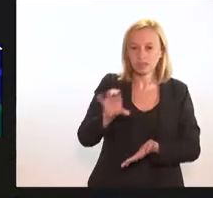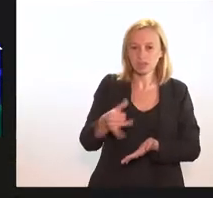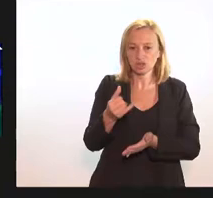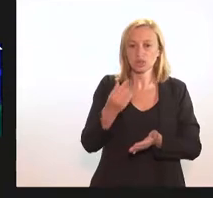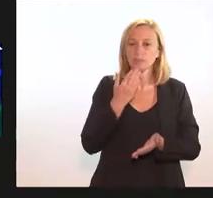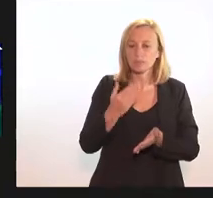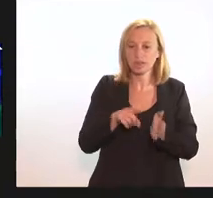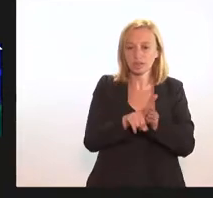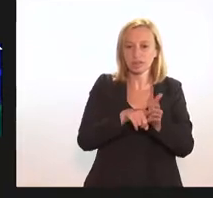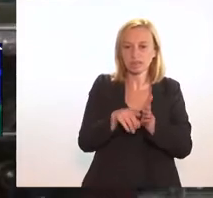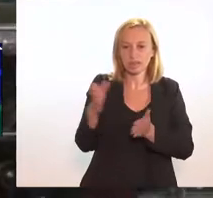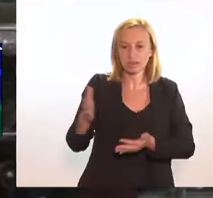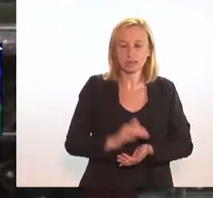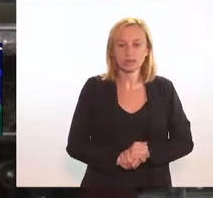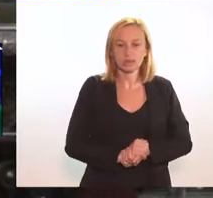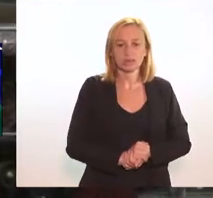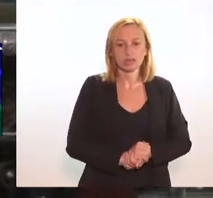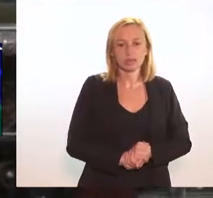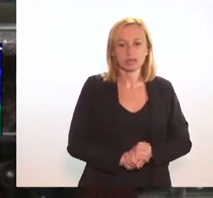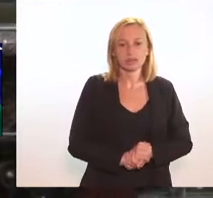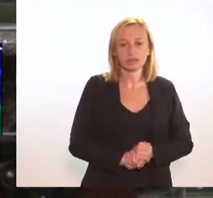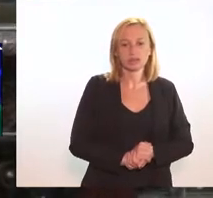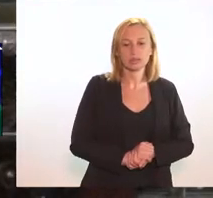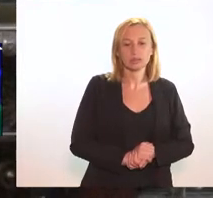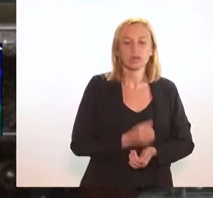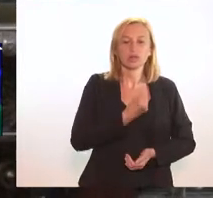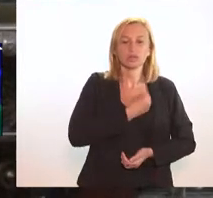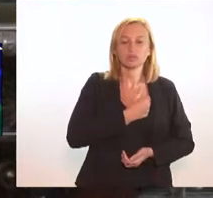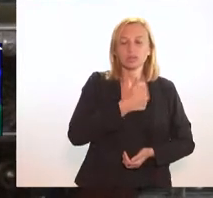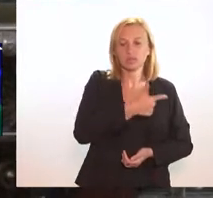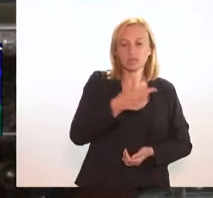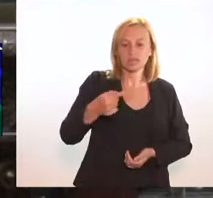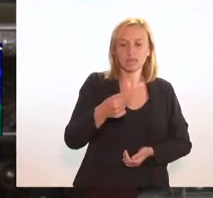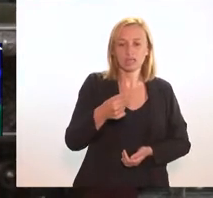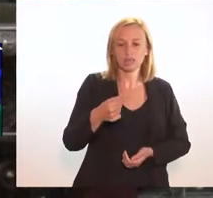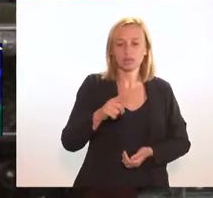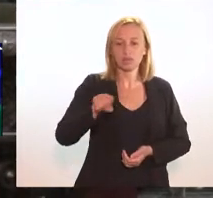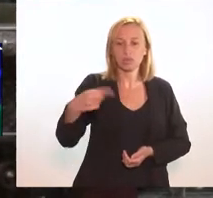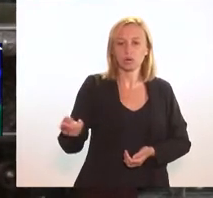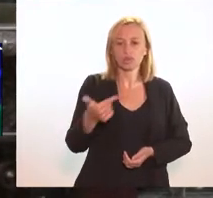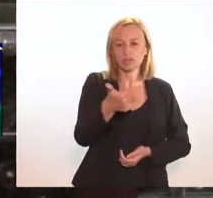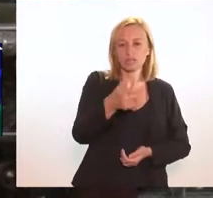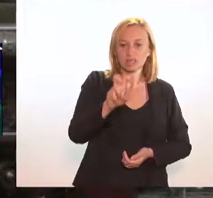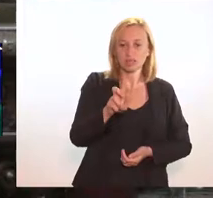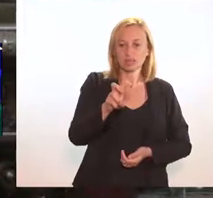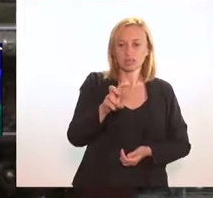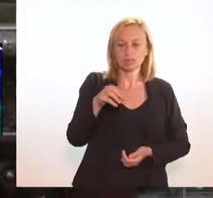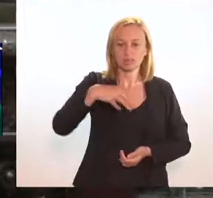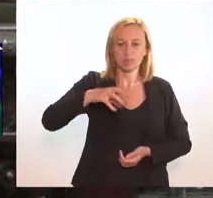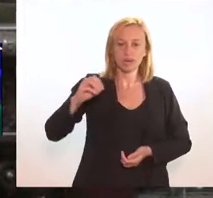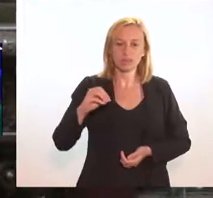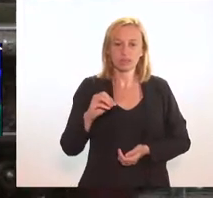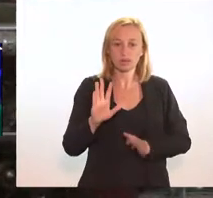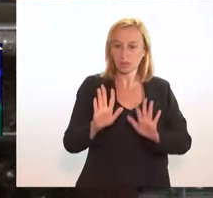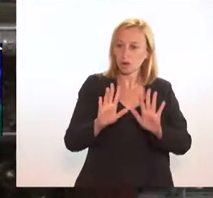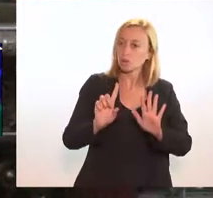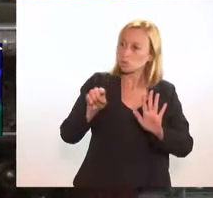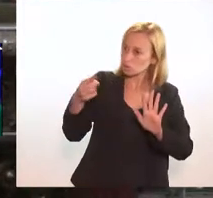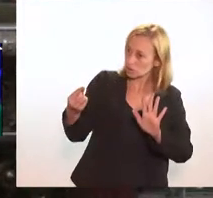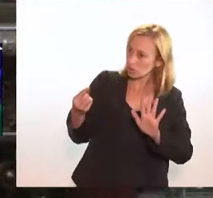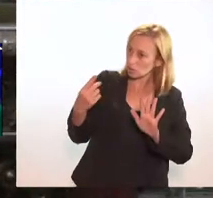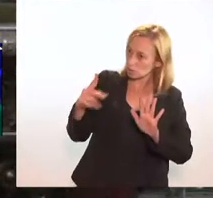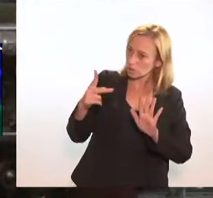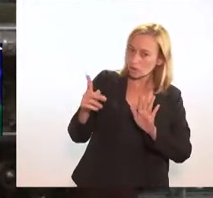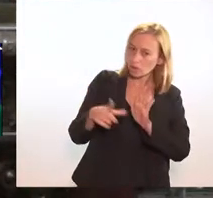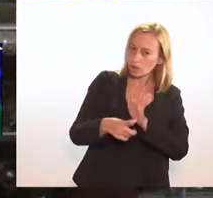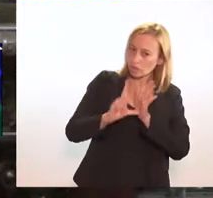analisada. Presidente, um é 17, que é o meu, outro é 25 de março. Como é que o meu é anterior? Não, o seu é anterior. Estou